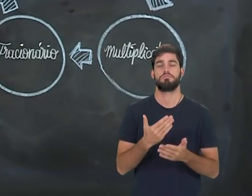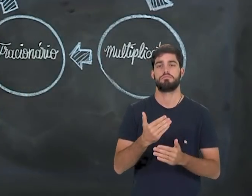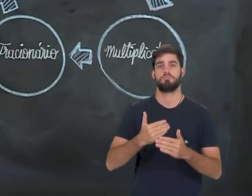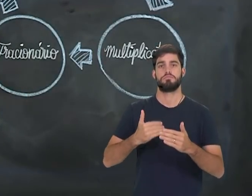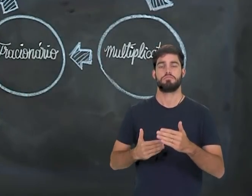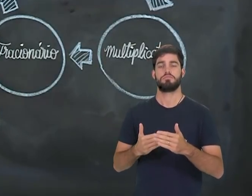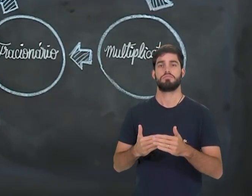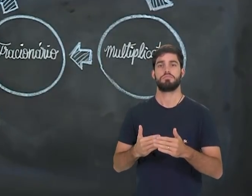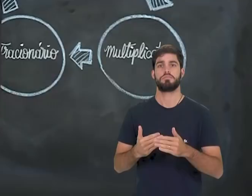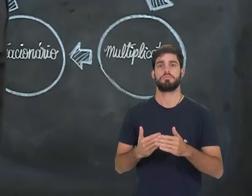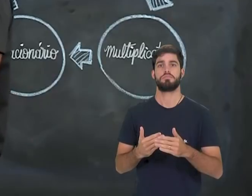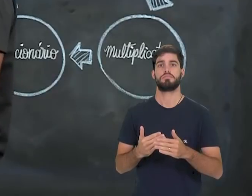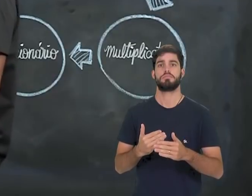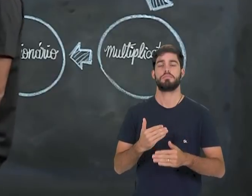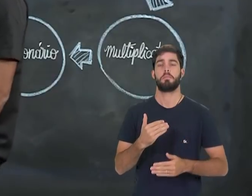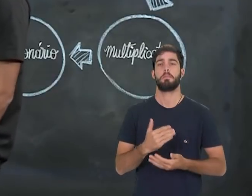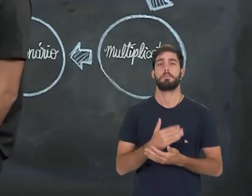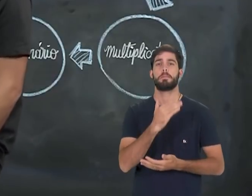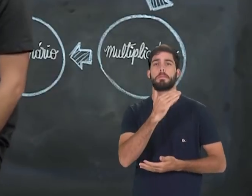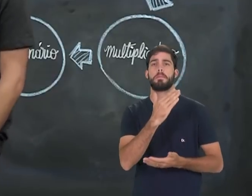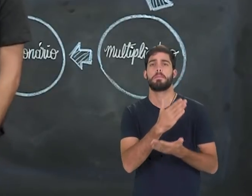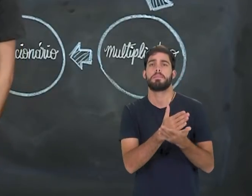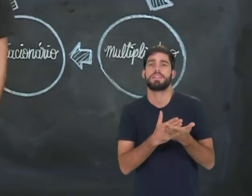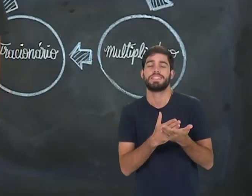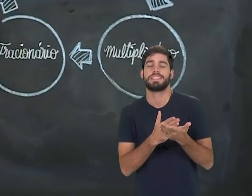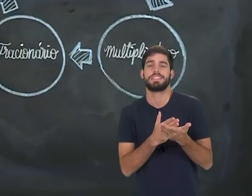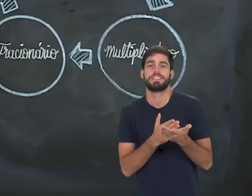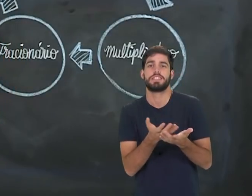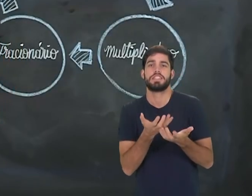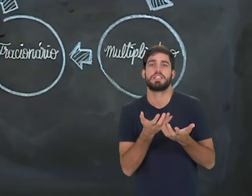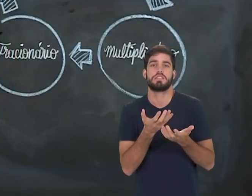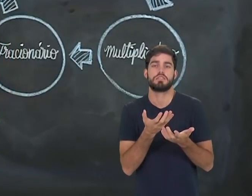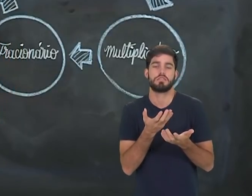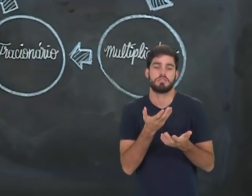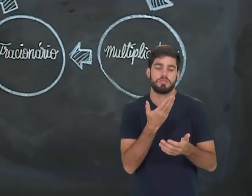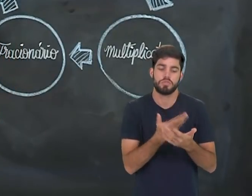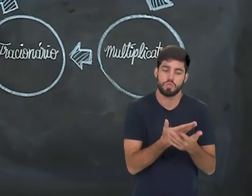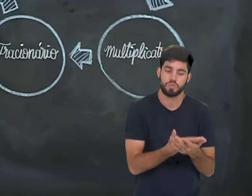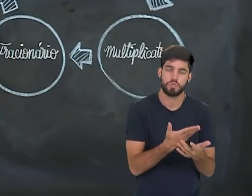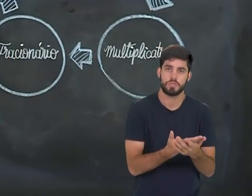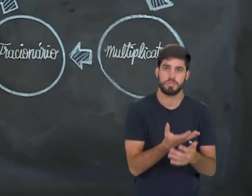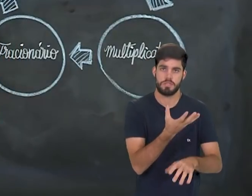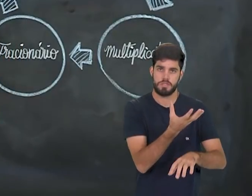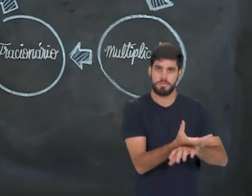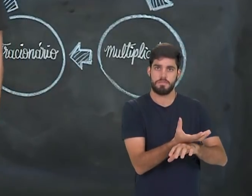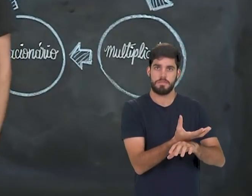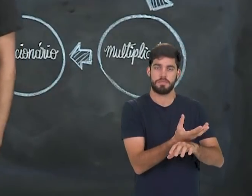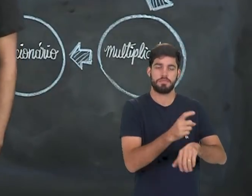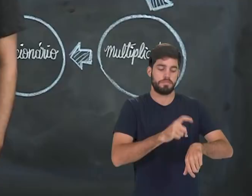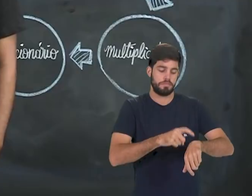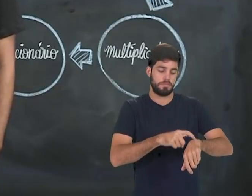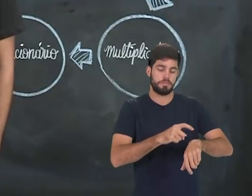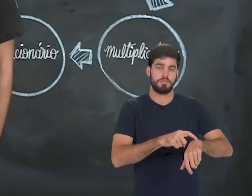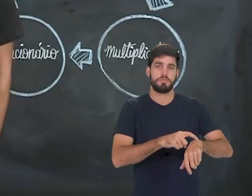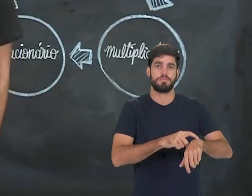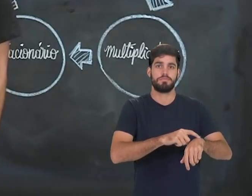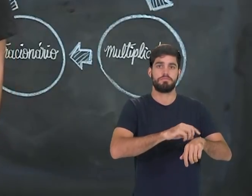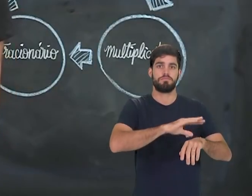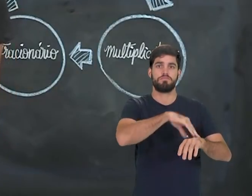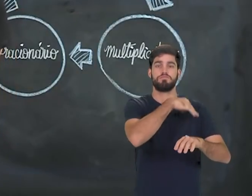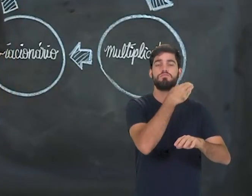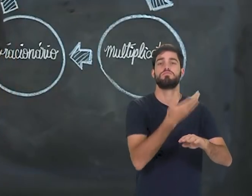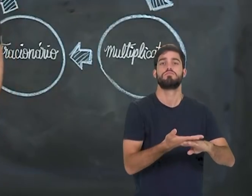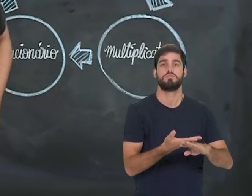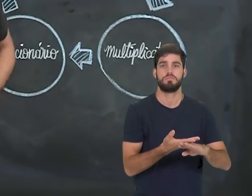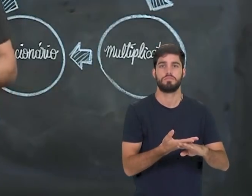3. Metade quer cursar disciplinas em tempo integral. Aí metade é um numeral, metade marca